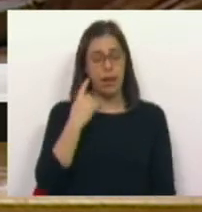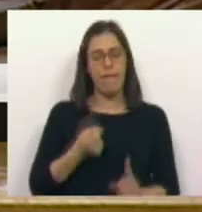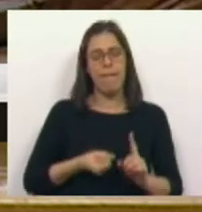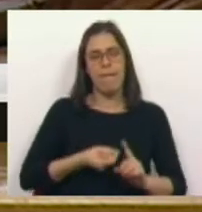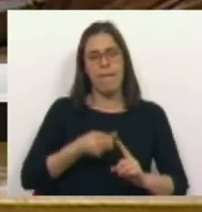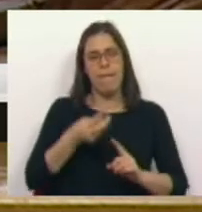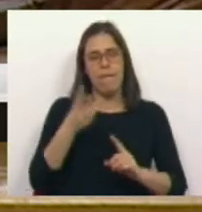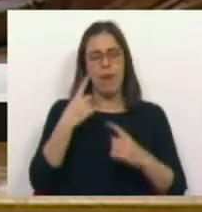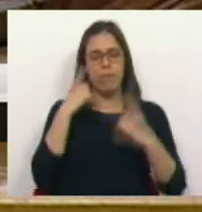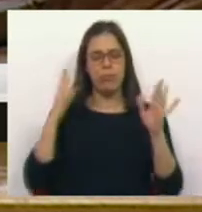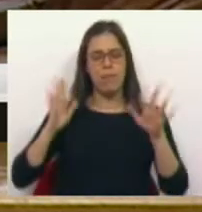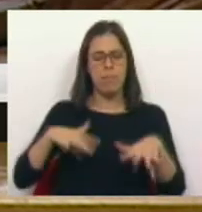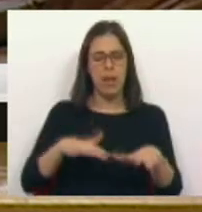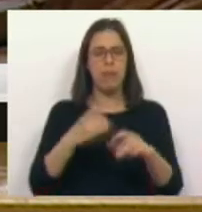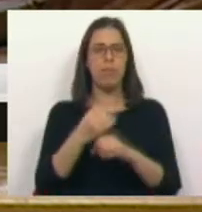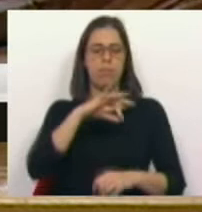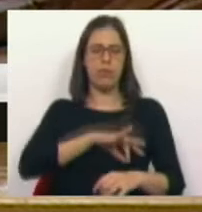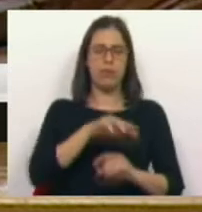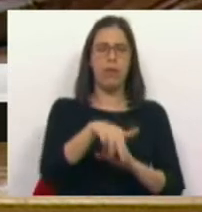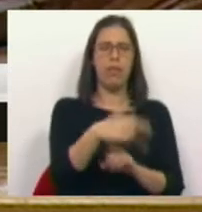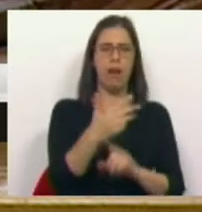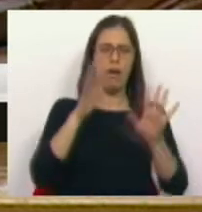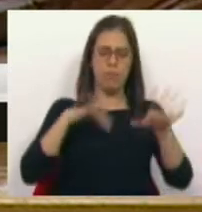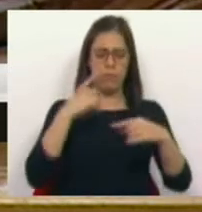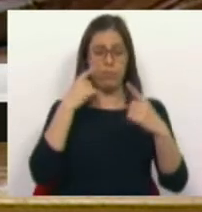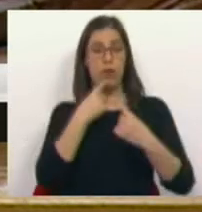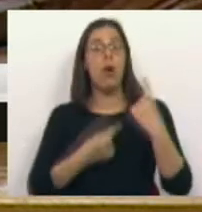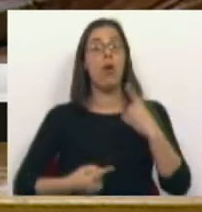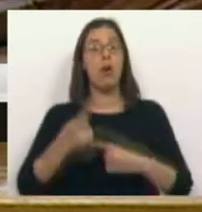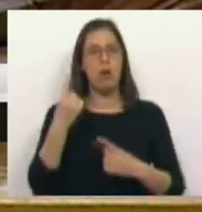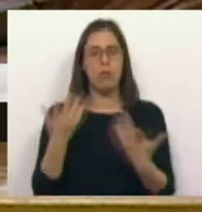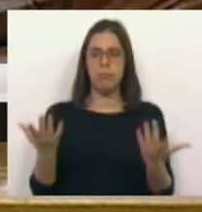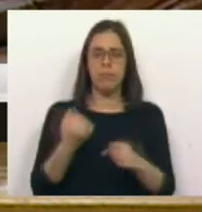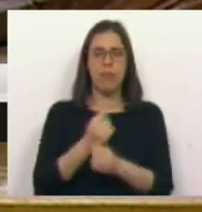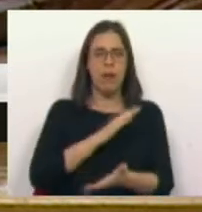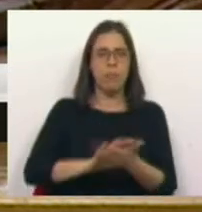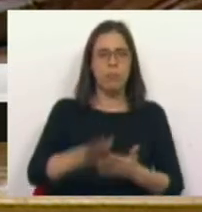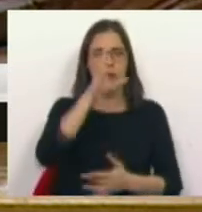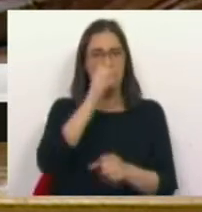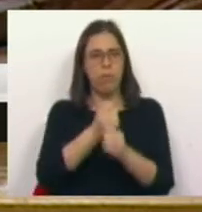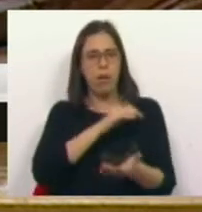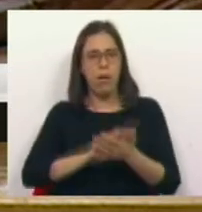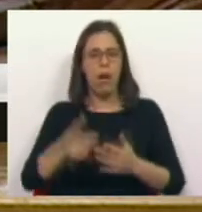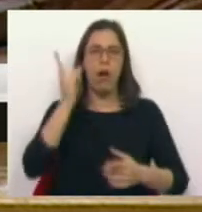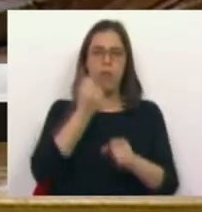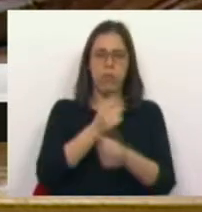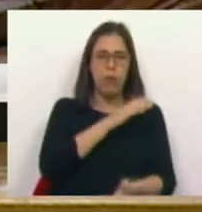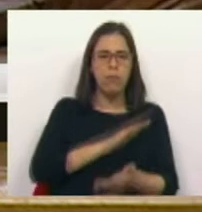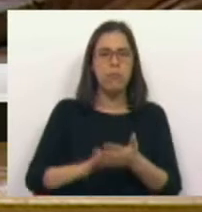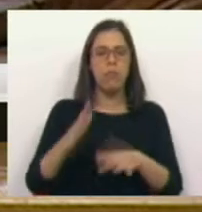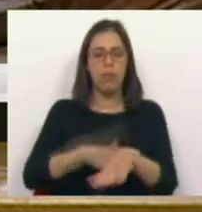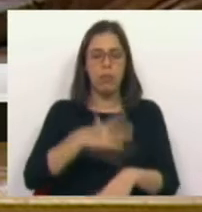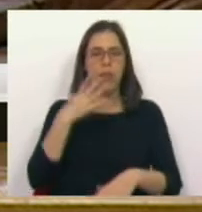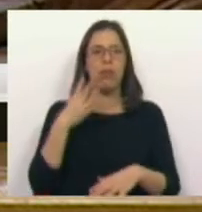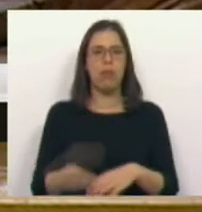diversas e enérgicas manifestações de profissionais do táxi que denunciaram o imobilismo dos governos e das autoridades, que